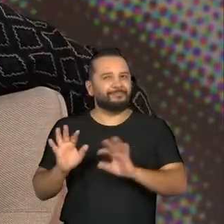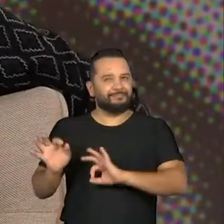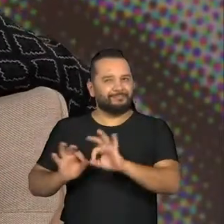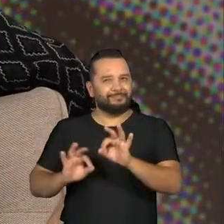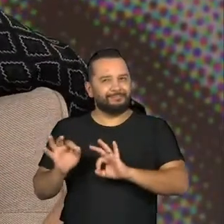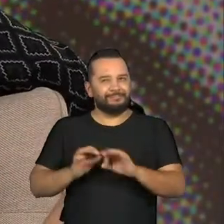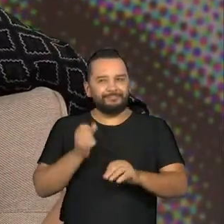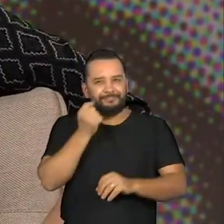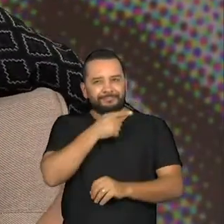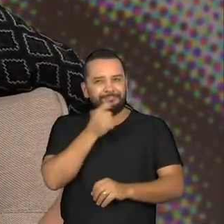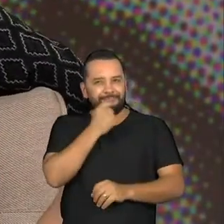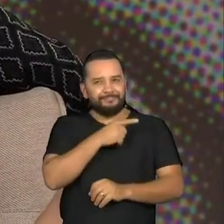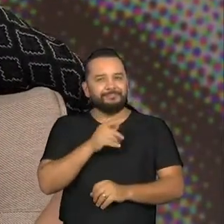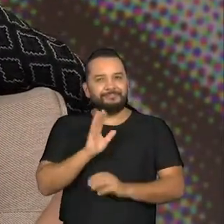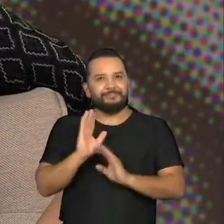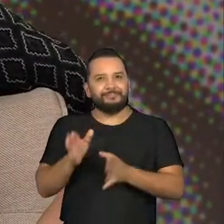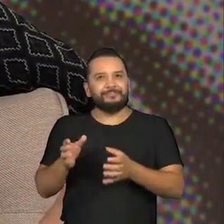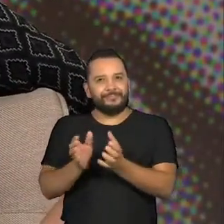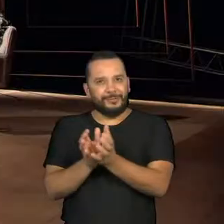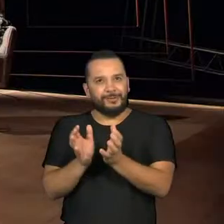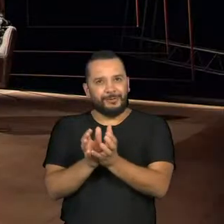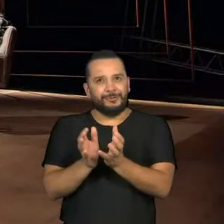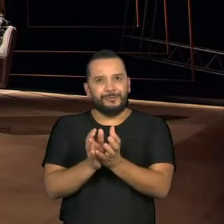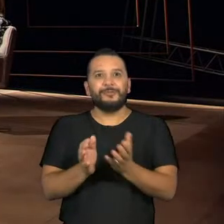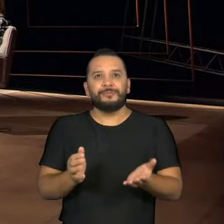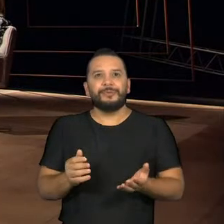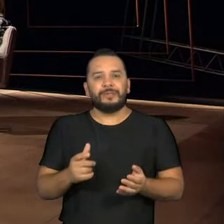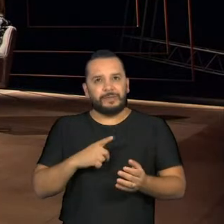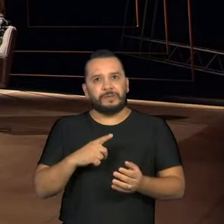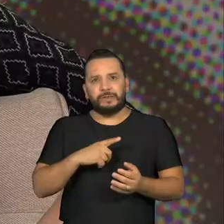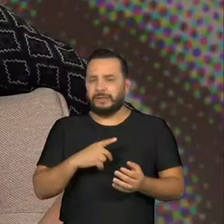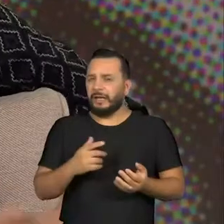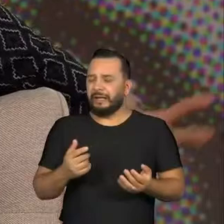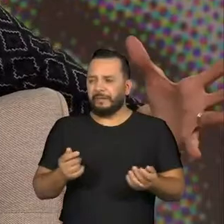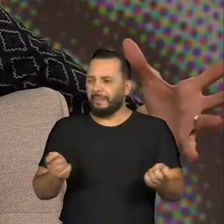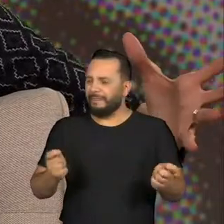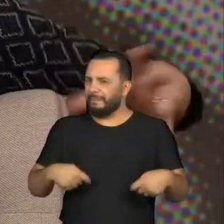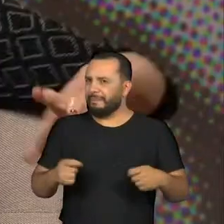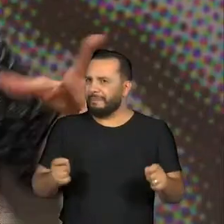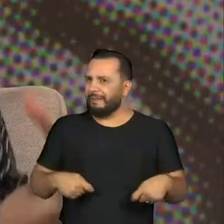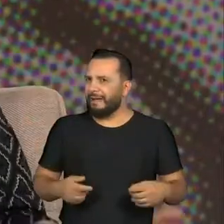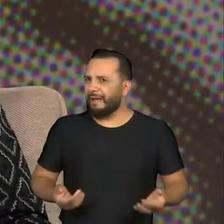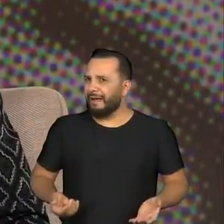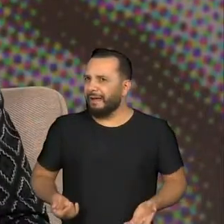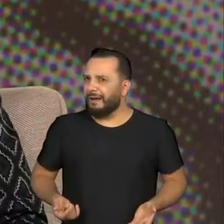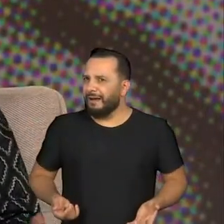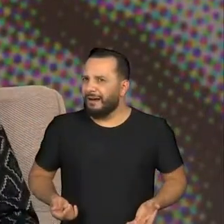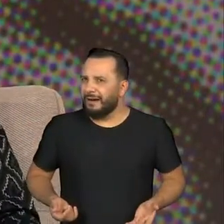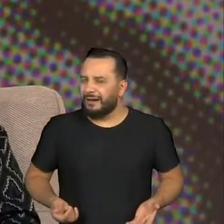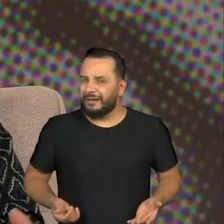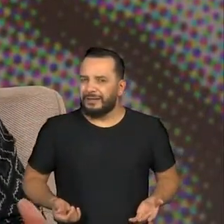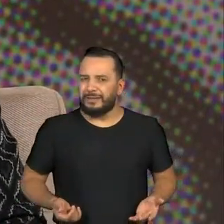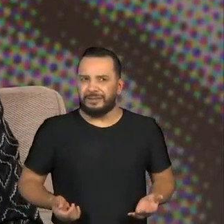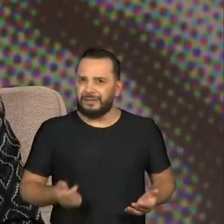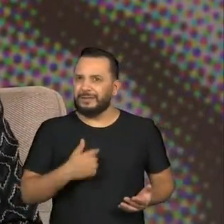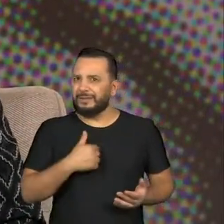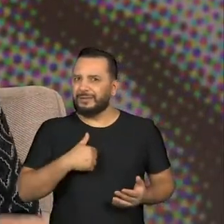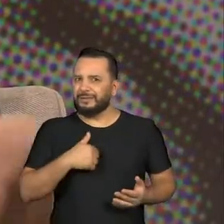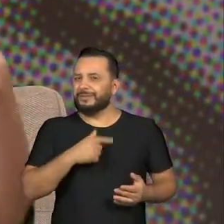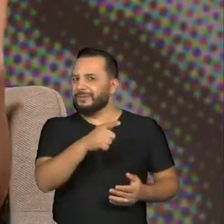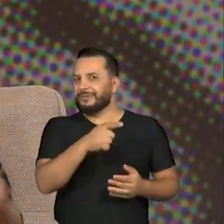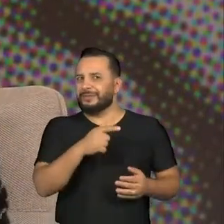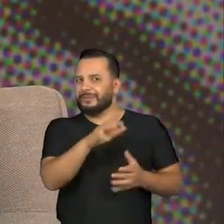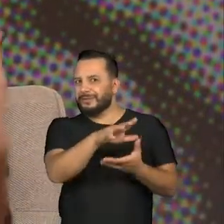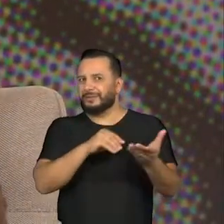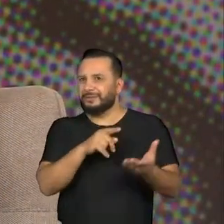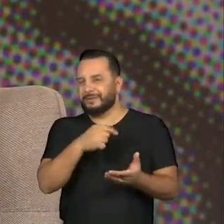comédia dell'arte com o meu grupo, com o pessoal do Potlas. E eu falei assim, eu vou por aí. E